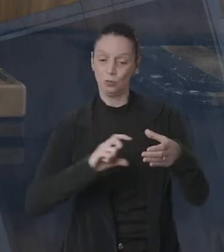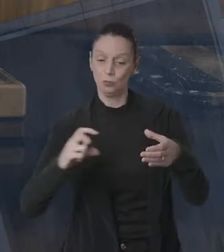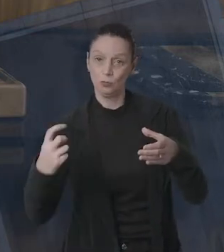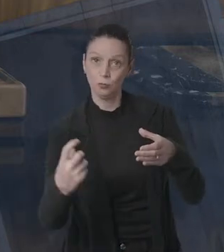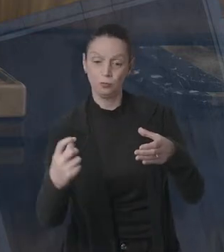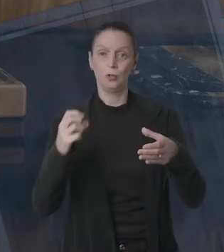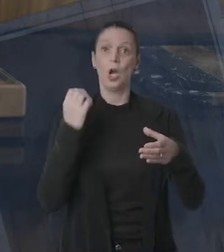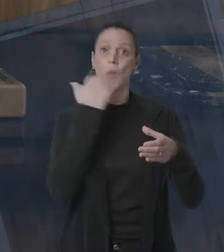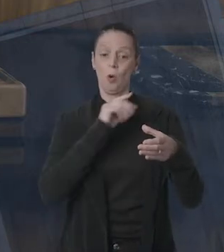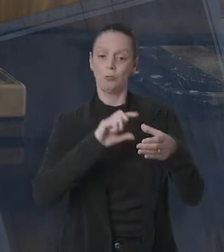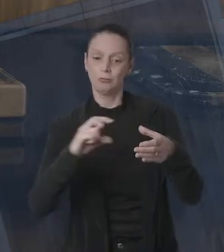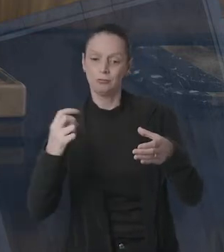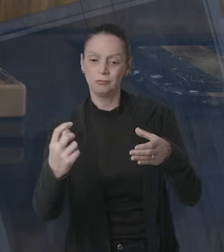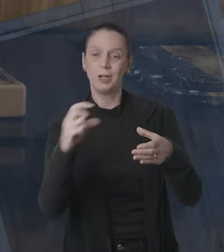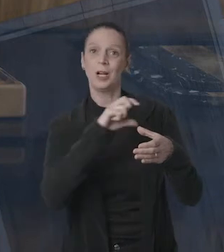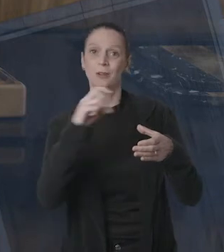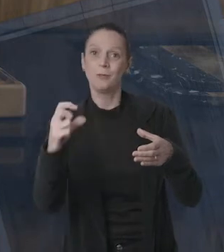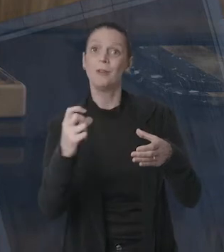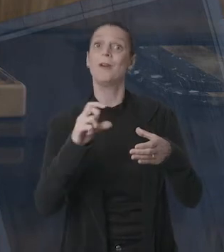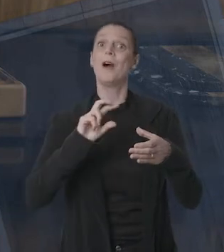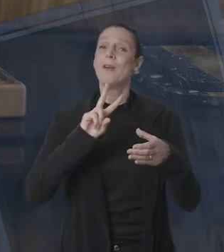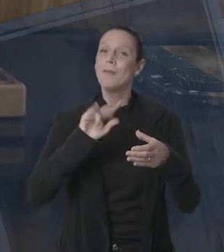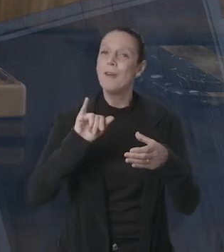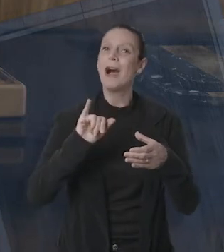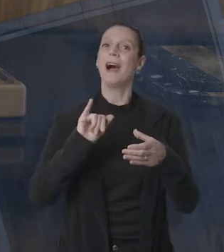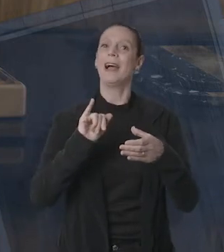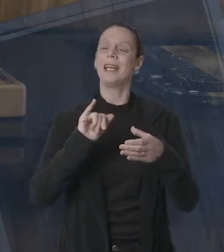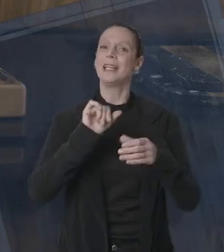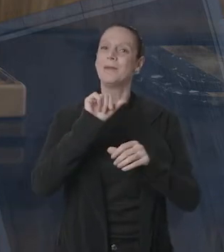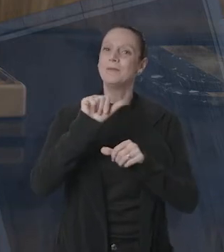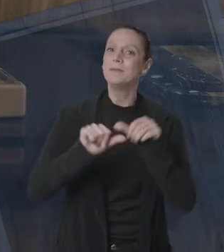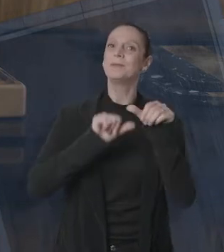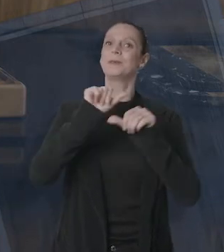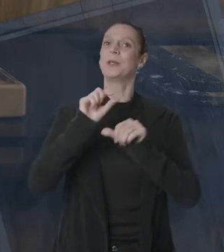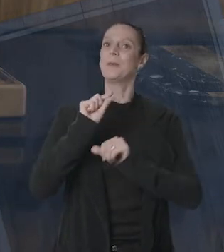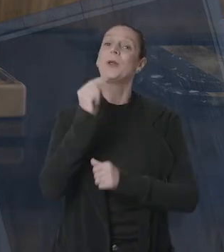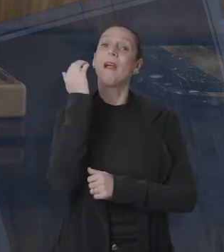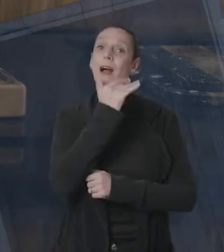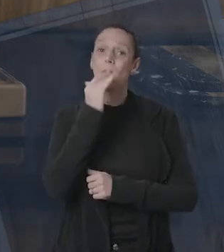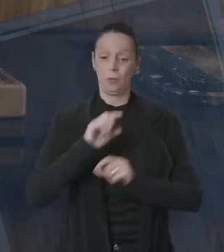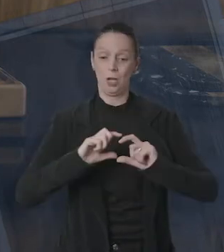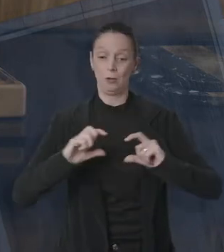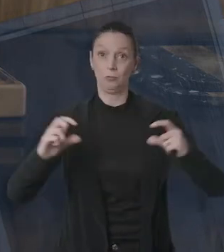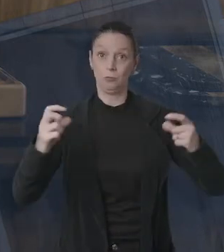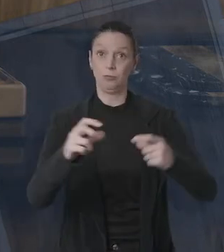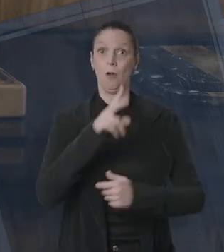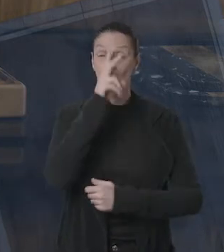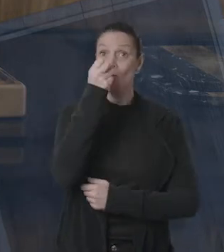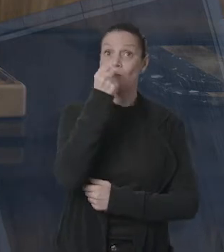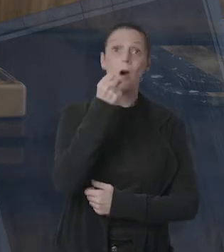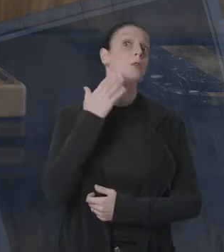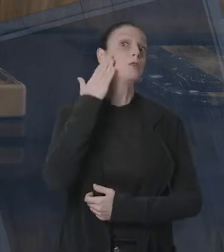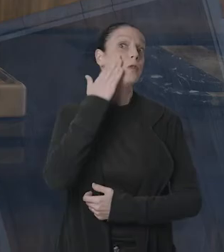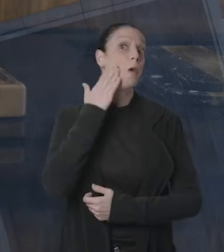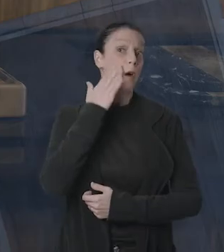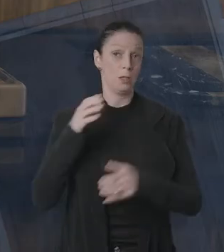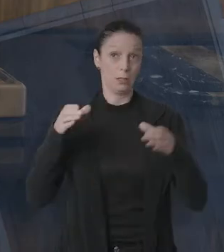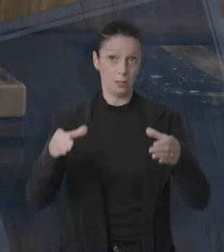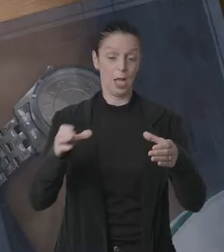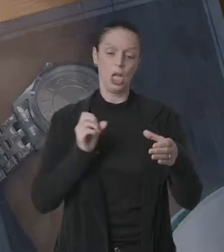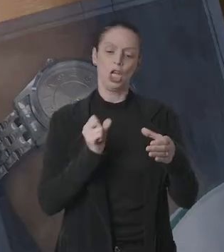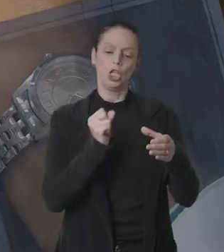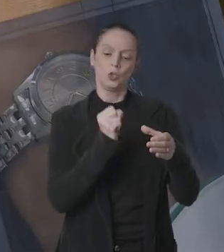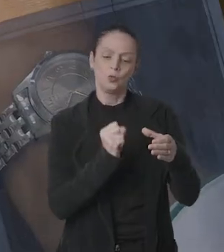que eu quero fazer três camadas de rosetas. Vou fazer a primeira, a segunda e a terceira. Então eu começo a primeira